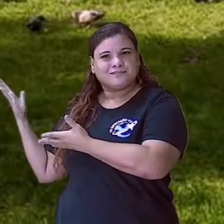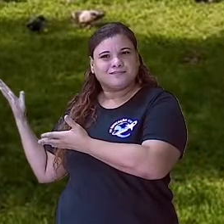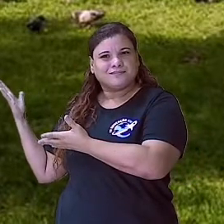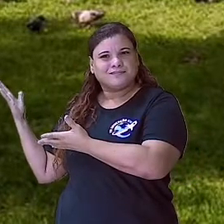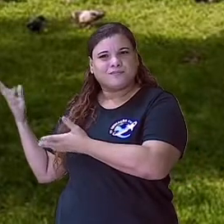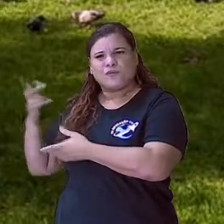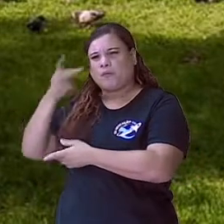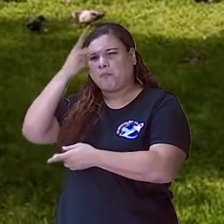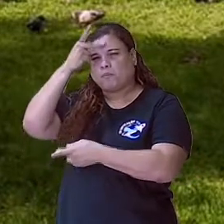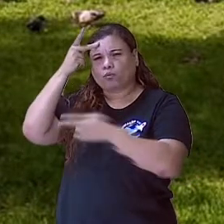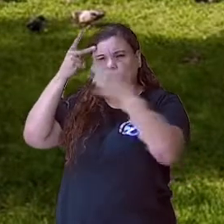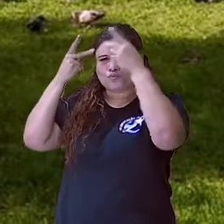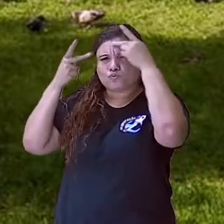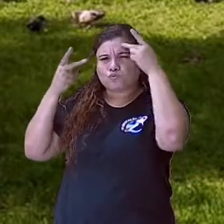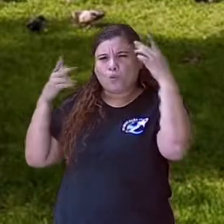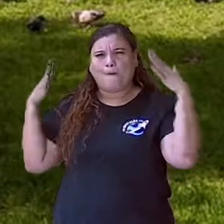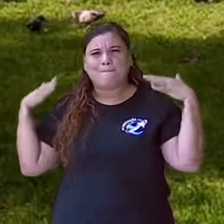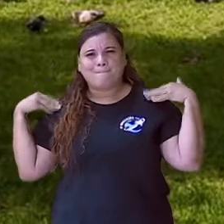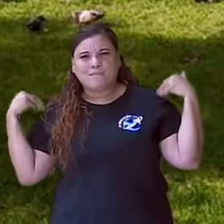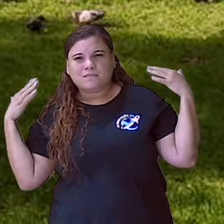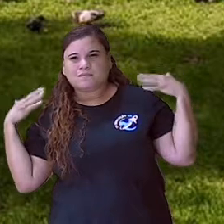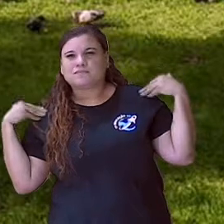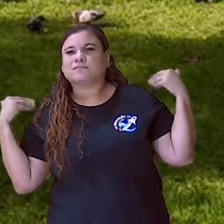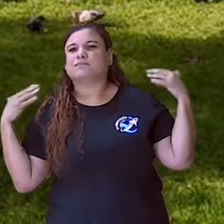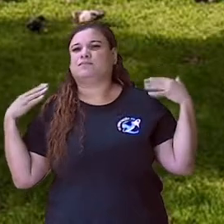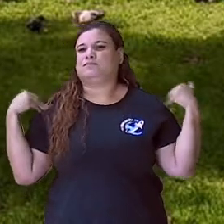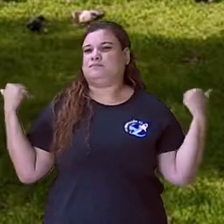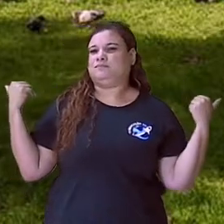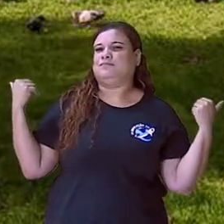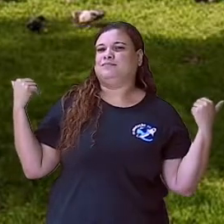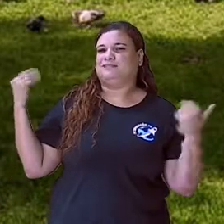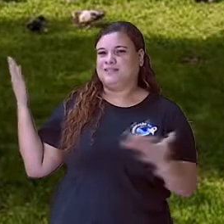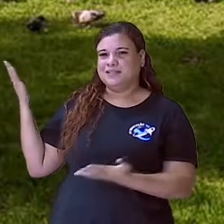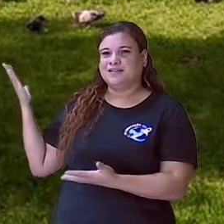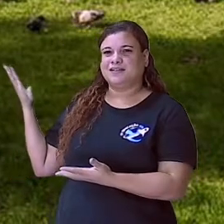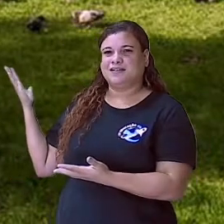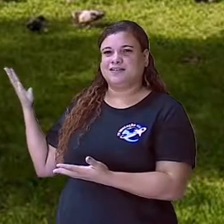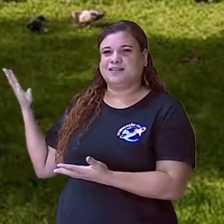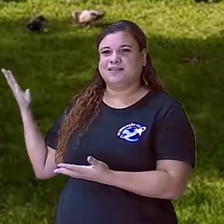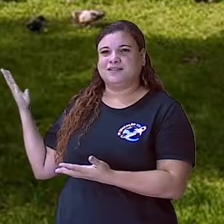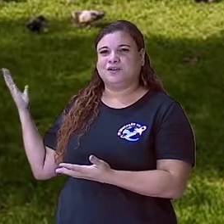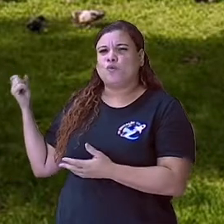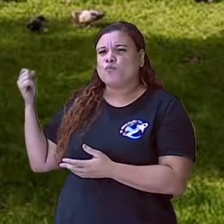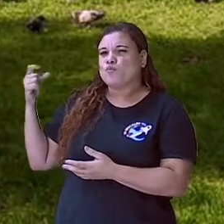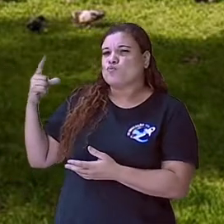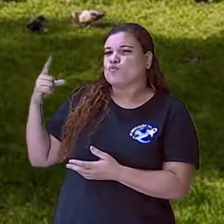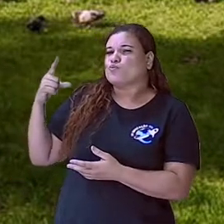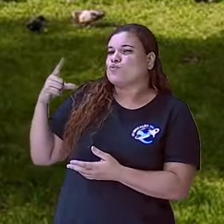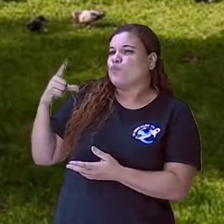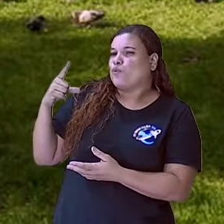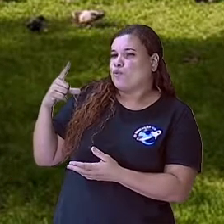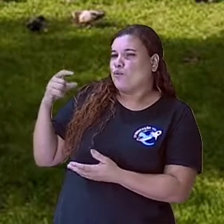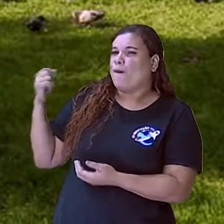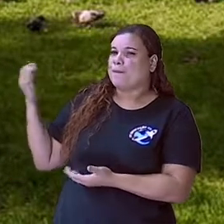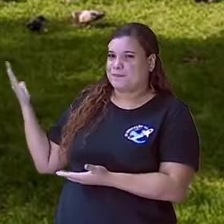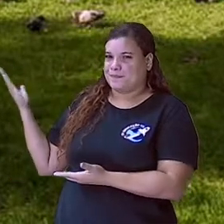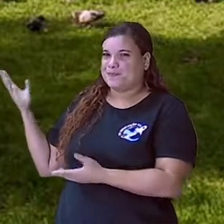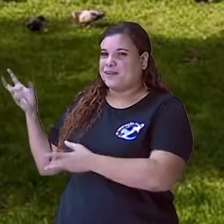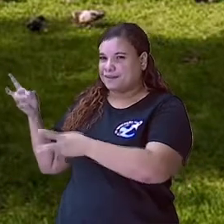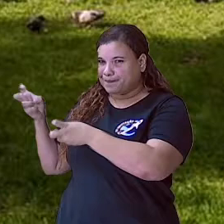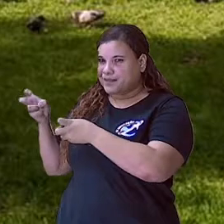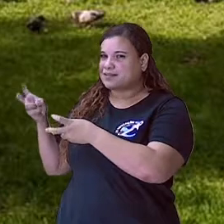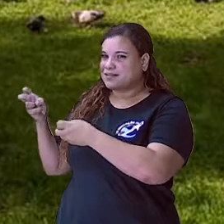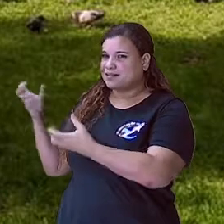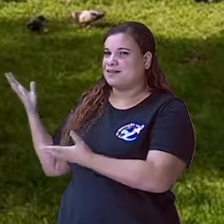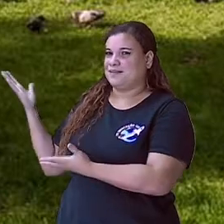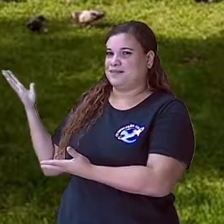já estão nos parques, já mudou um pouco o cenário. E é o cenário, olha, observem bem, apesar